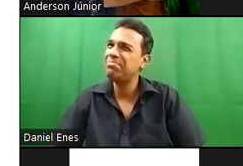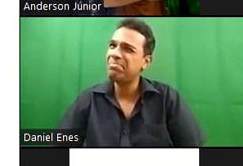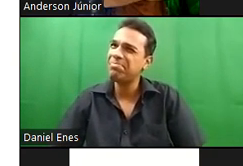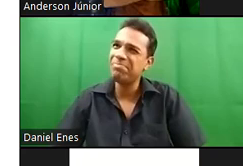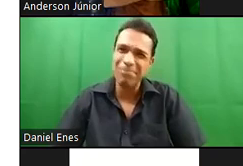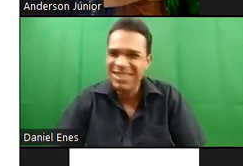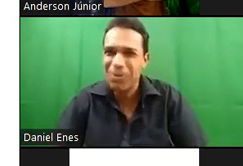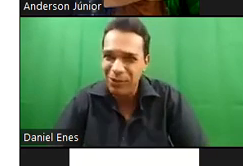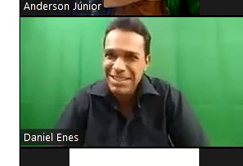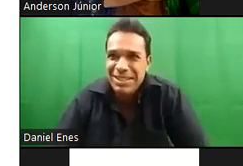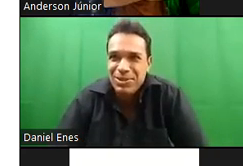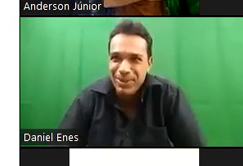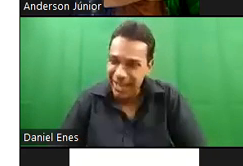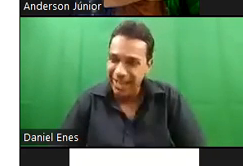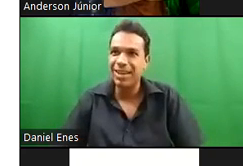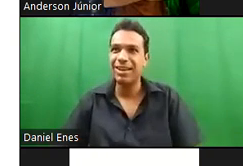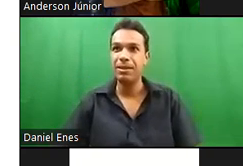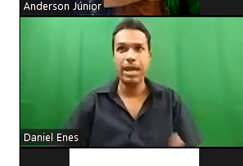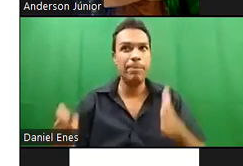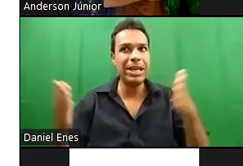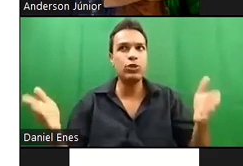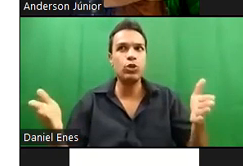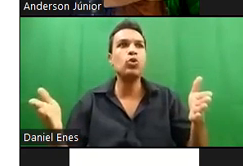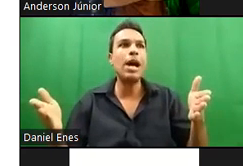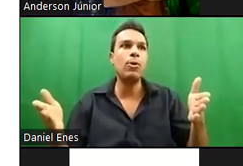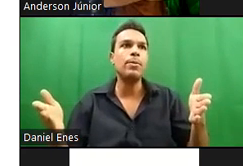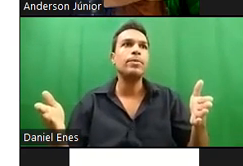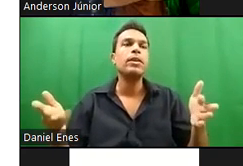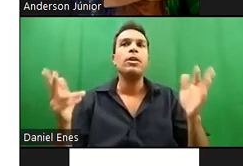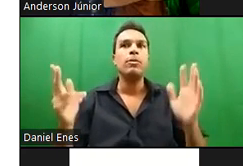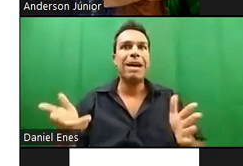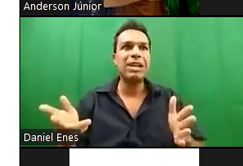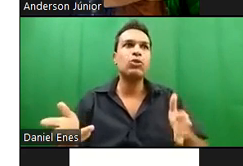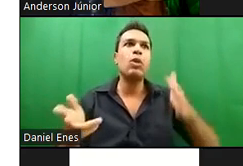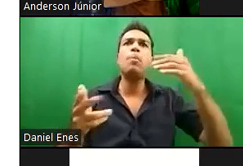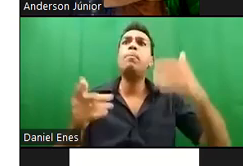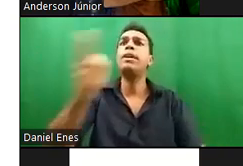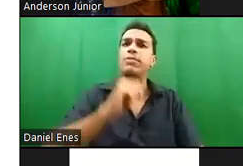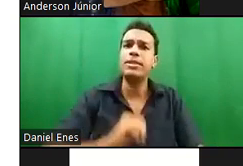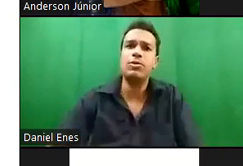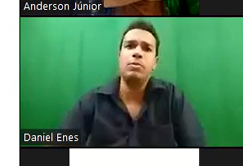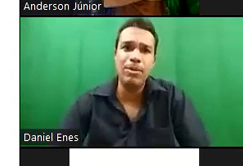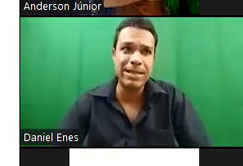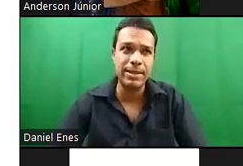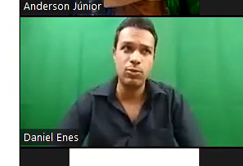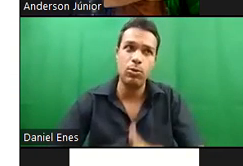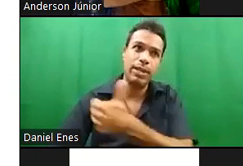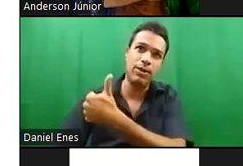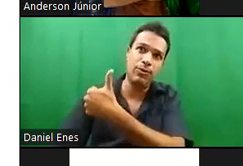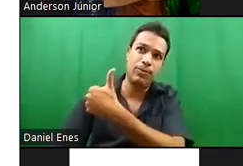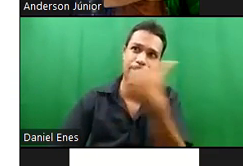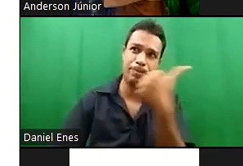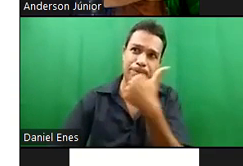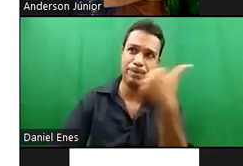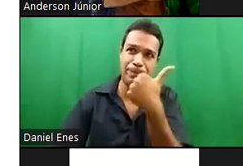gente quase não faz isso, né? É menos usual. Mais usual. Por que você comeu a maçã? Coloquei